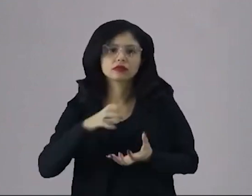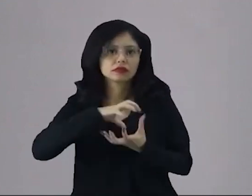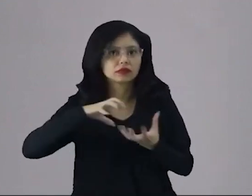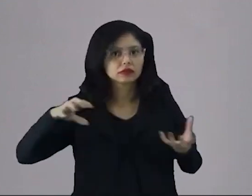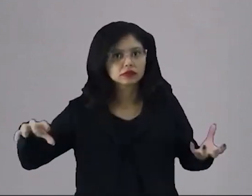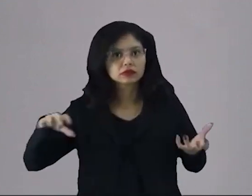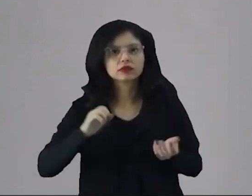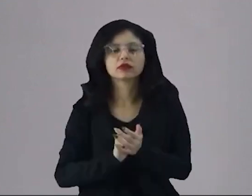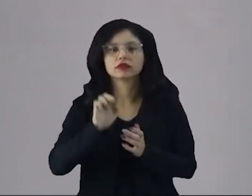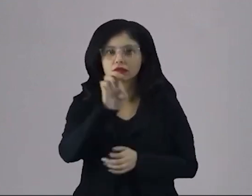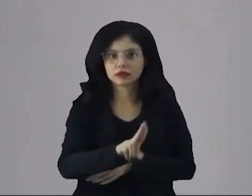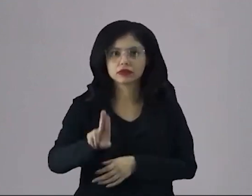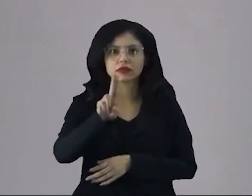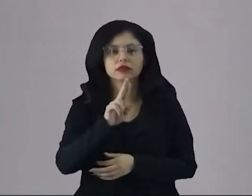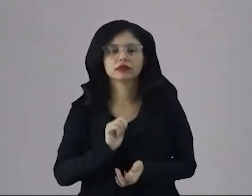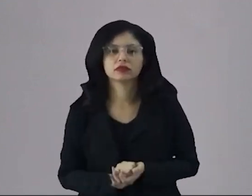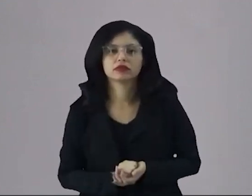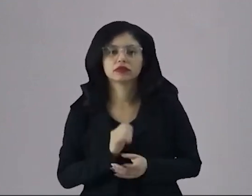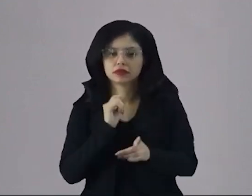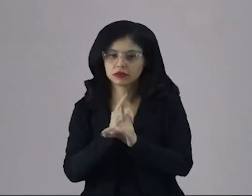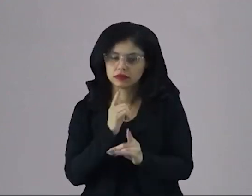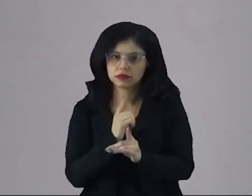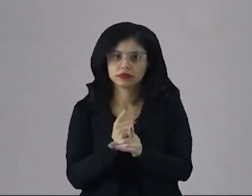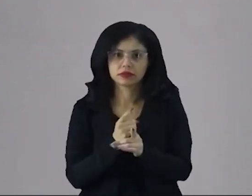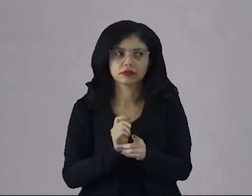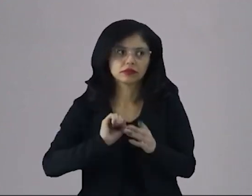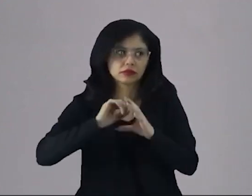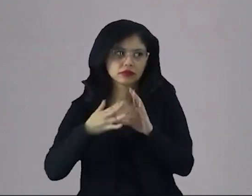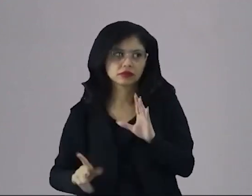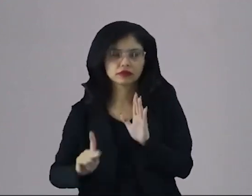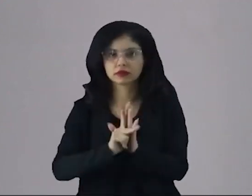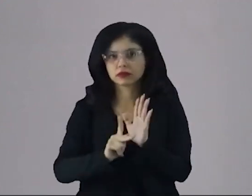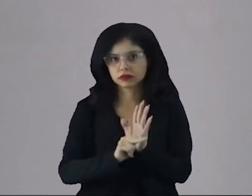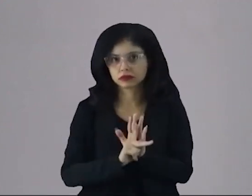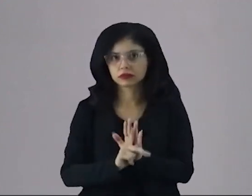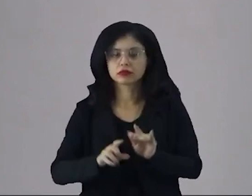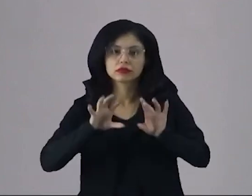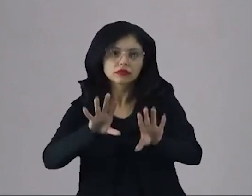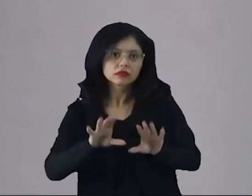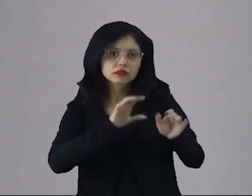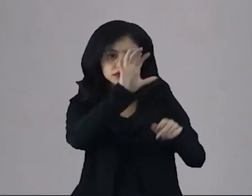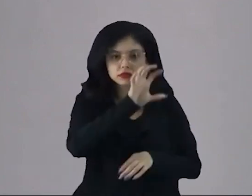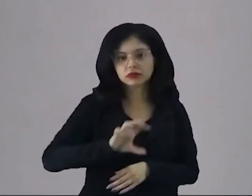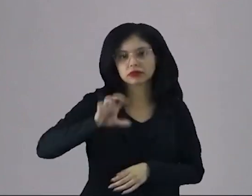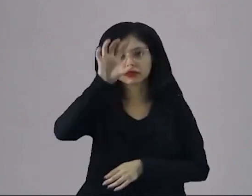continente europeu. Por isso, você vai identificar muitas características próprias dessa região,